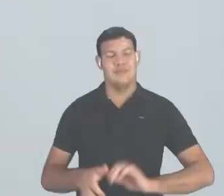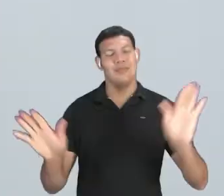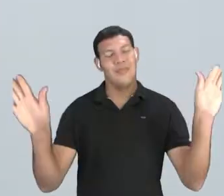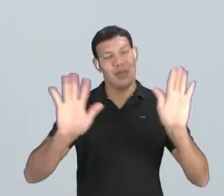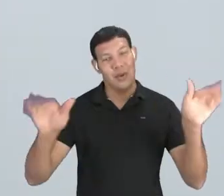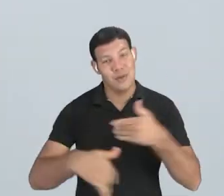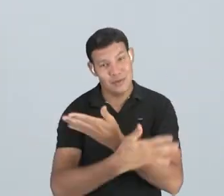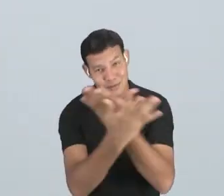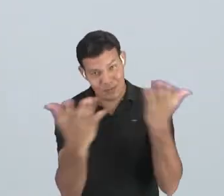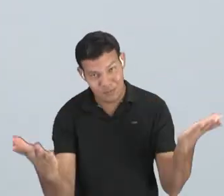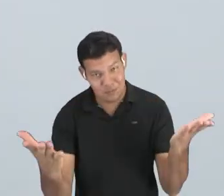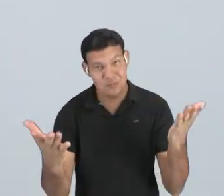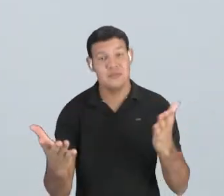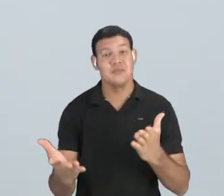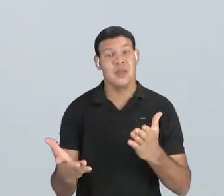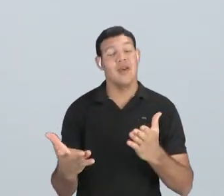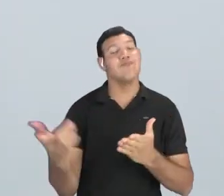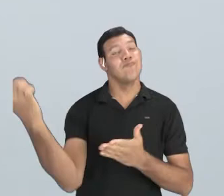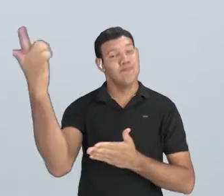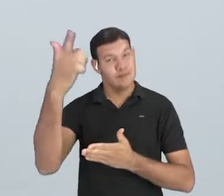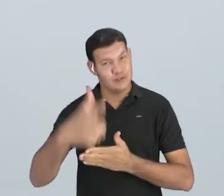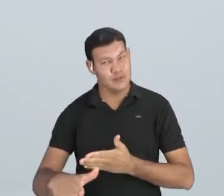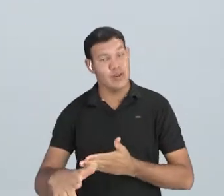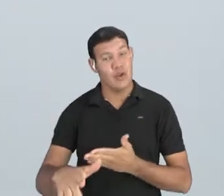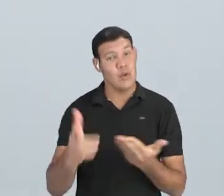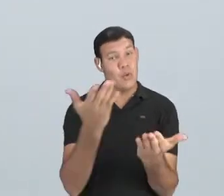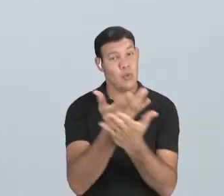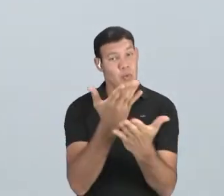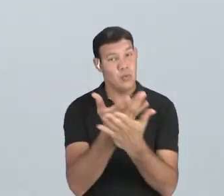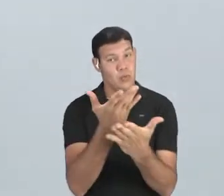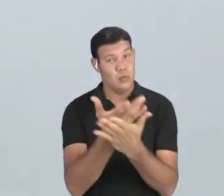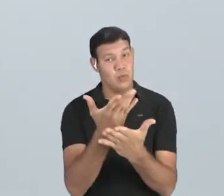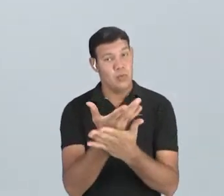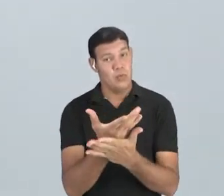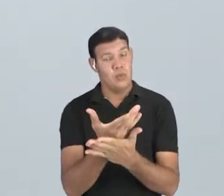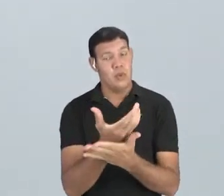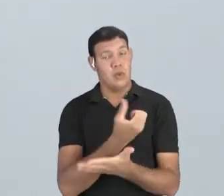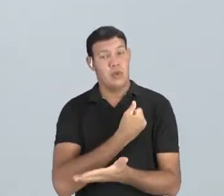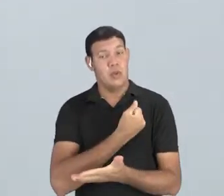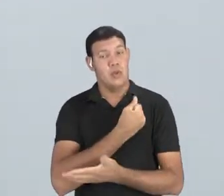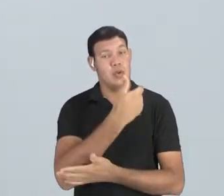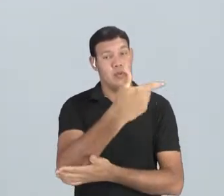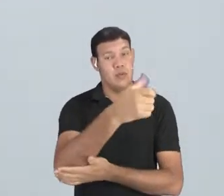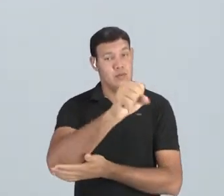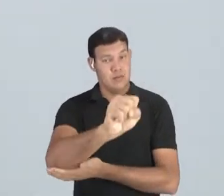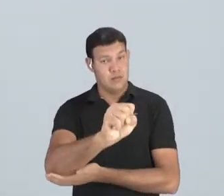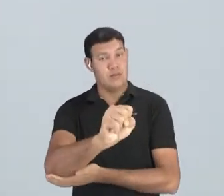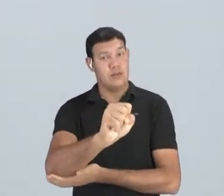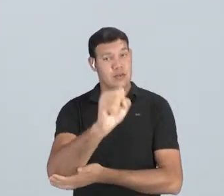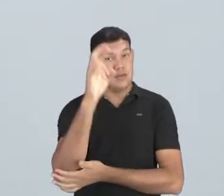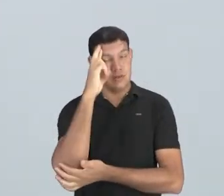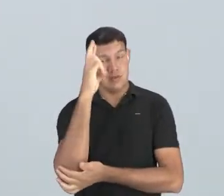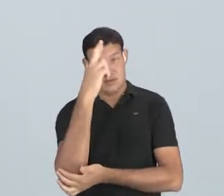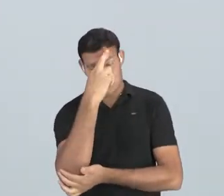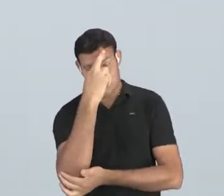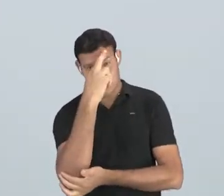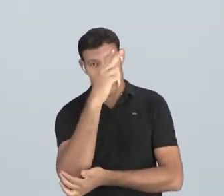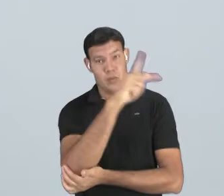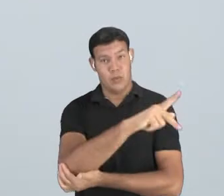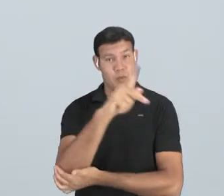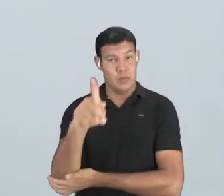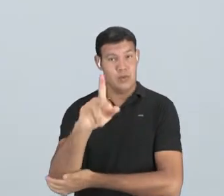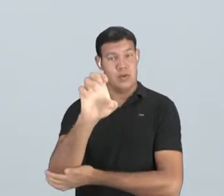o Olá pessoal estamos de volta com o nosso 28ª aula de história eu sou professor Cleberson trabalho com os sextos anos